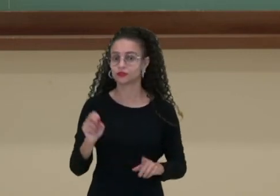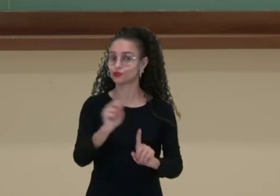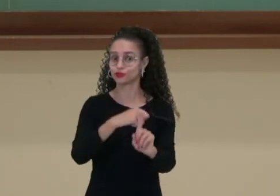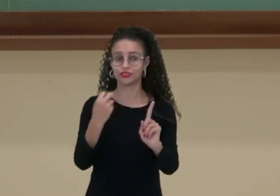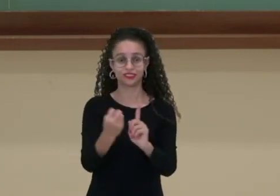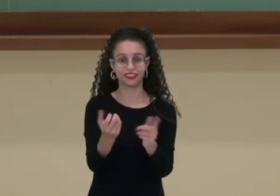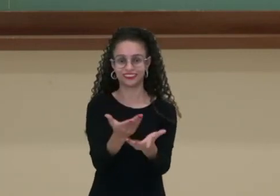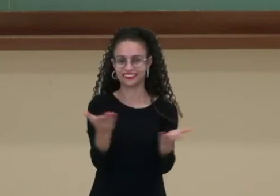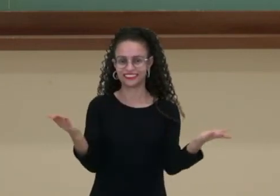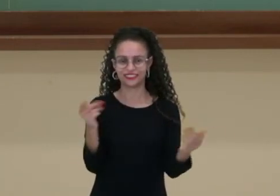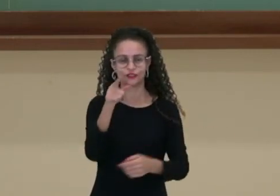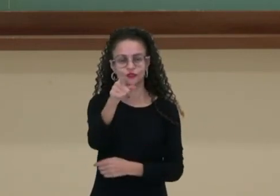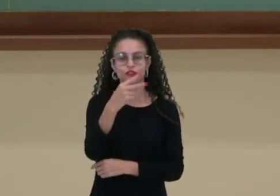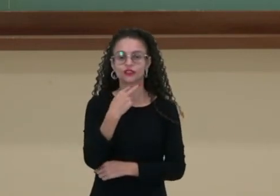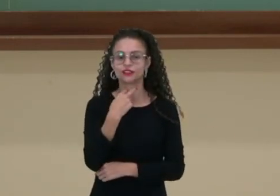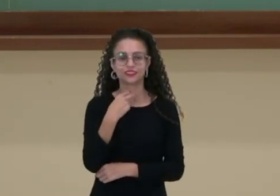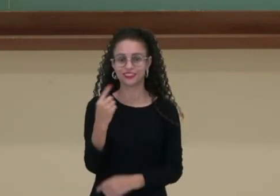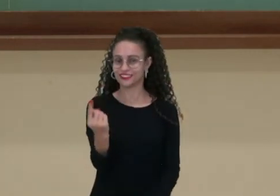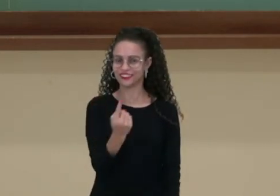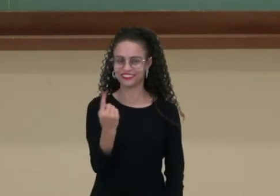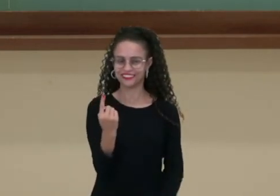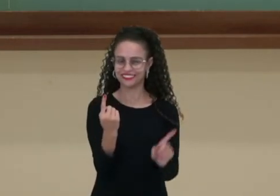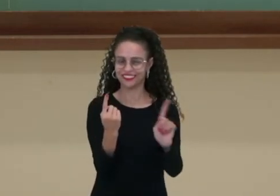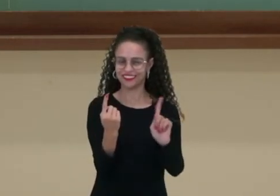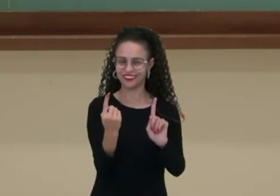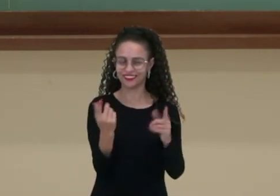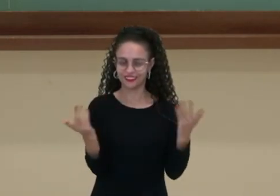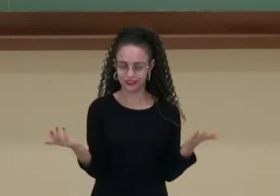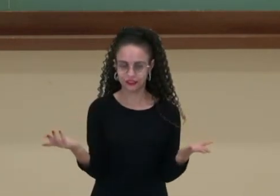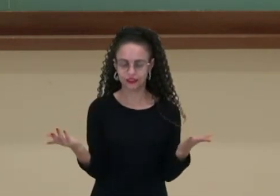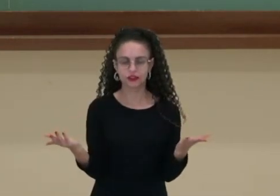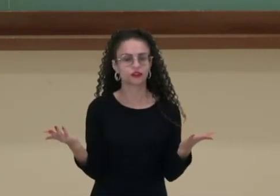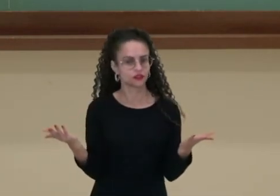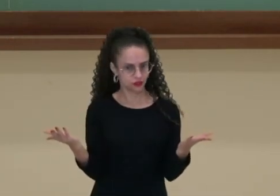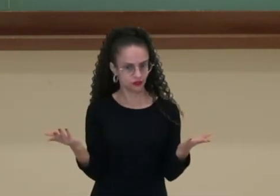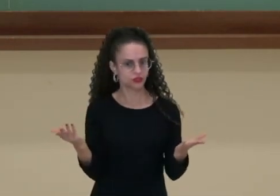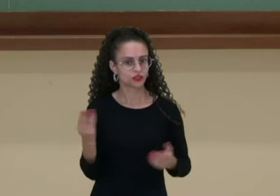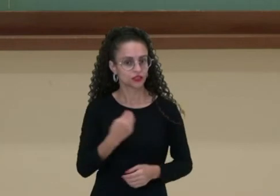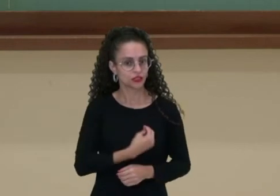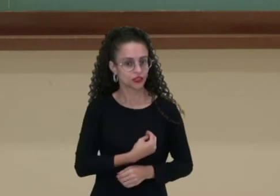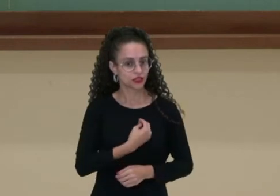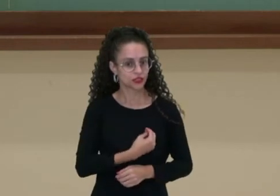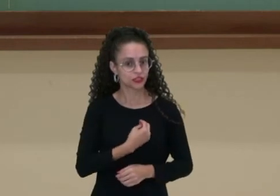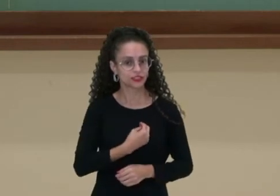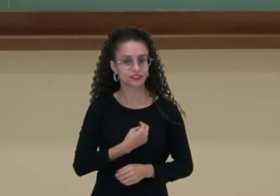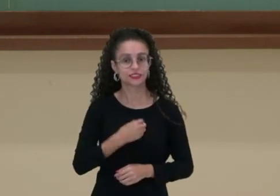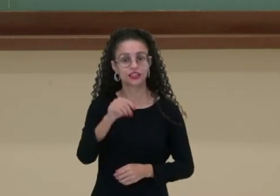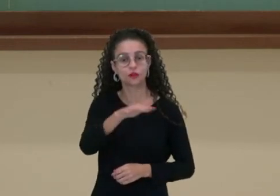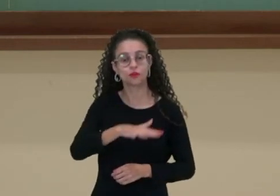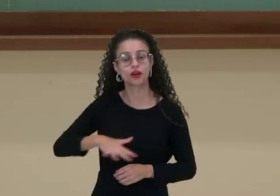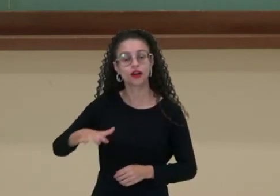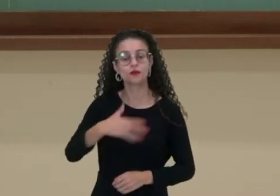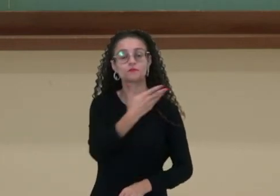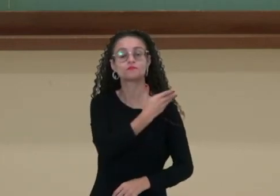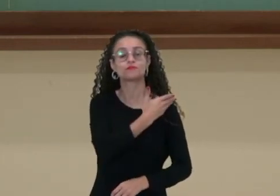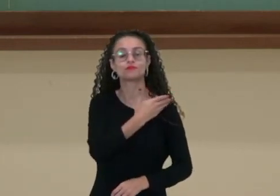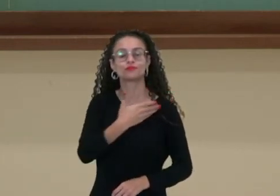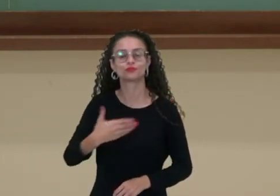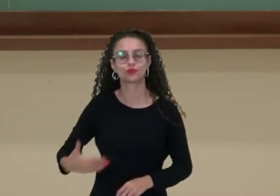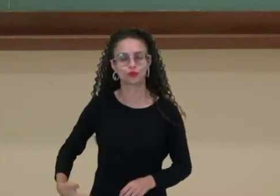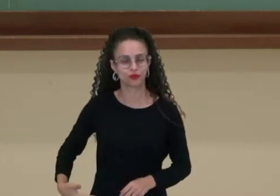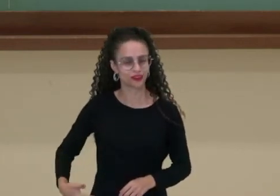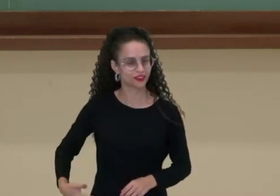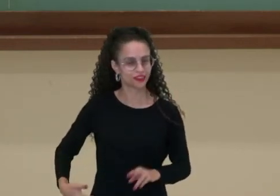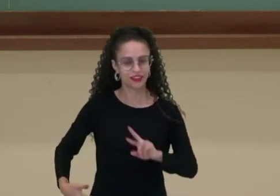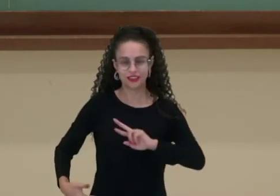sociedade, você não está sozinho. E nós estamos numa rede pública, onde nós não vivemos